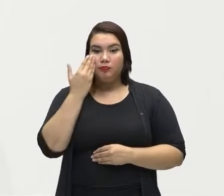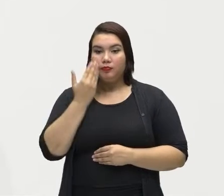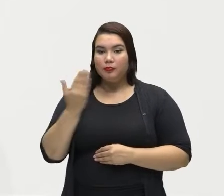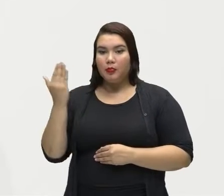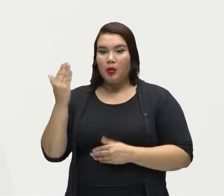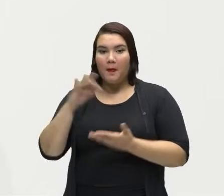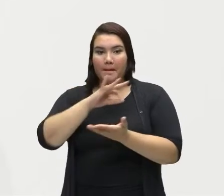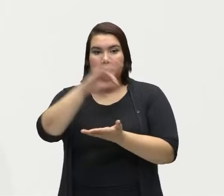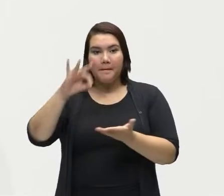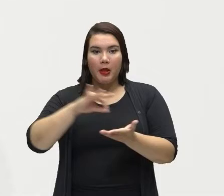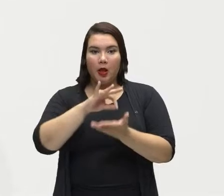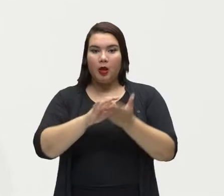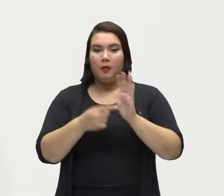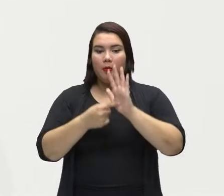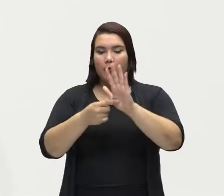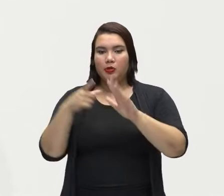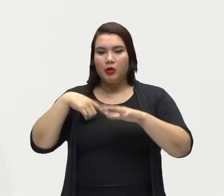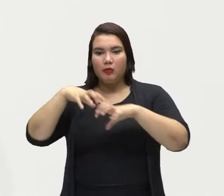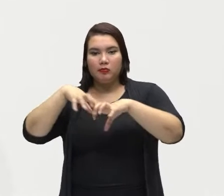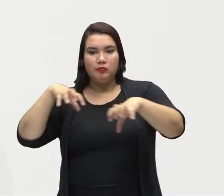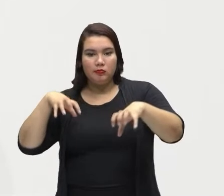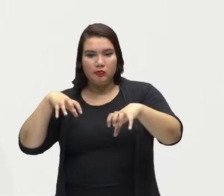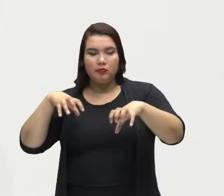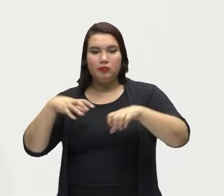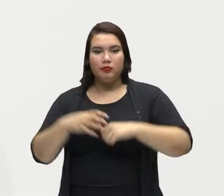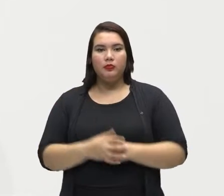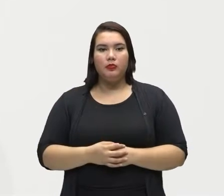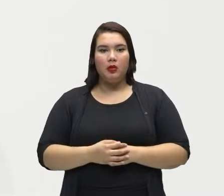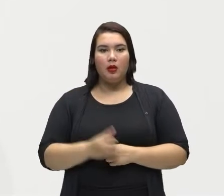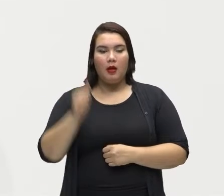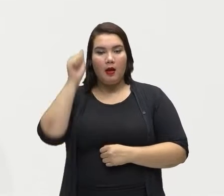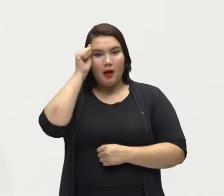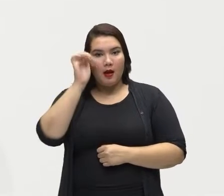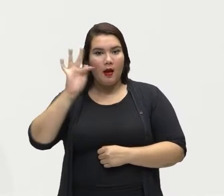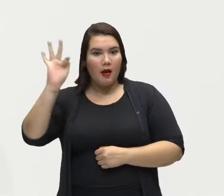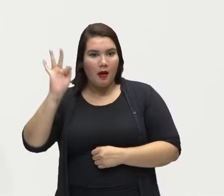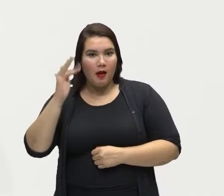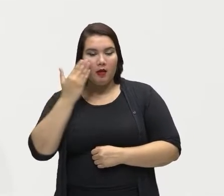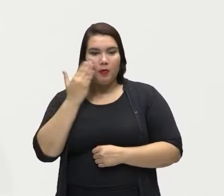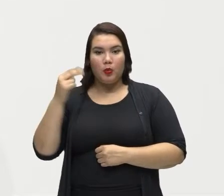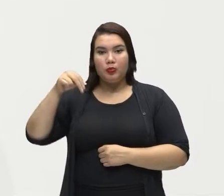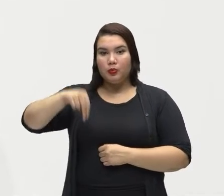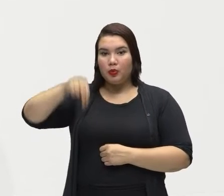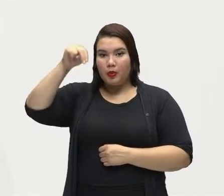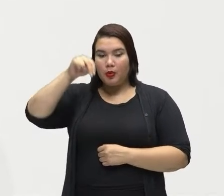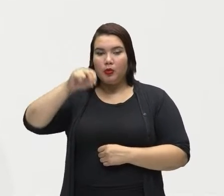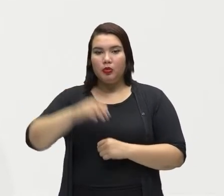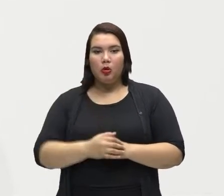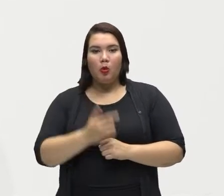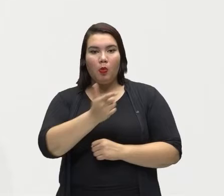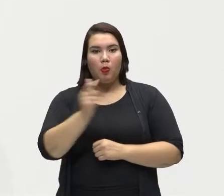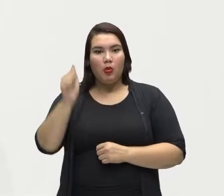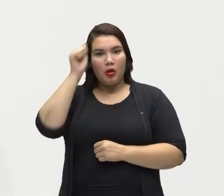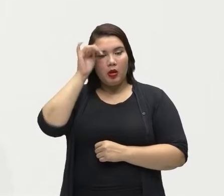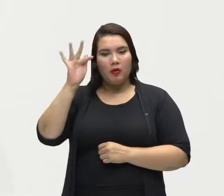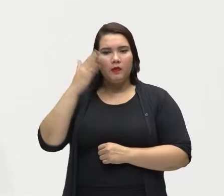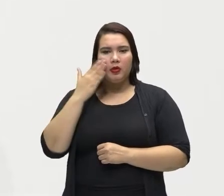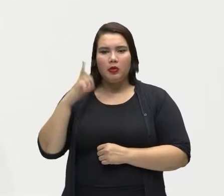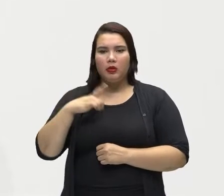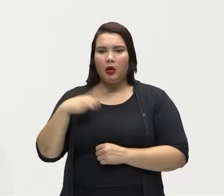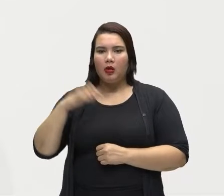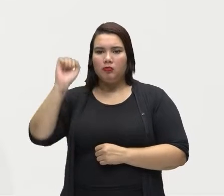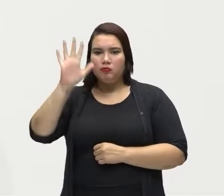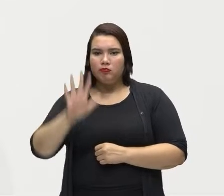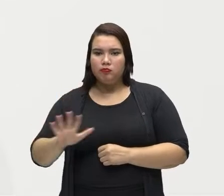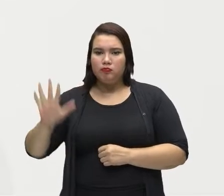aí essa divisão da África branca ou norte e a África negra ou subsaariana.